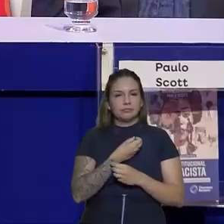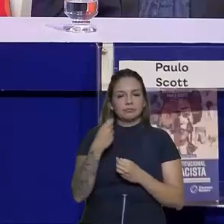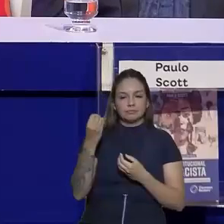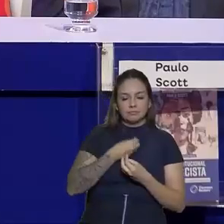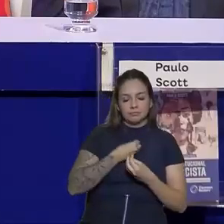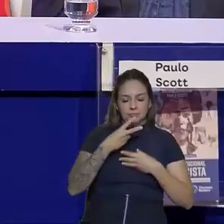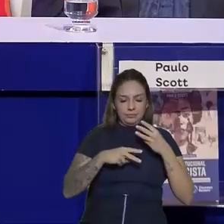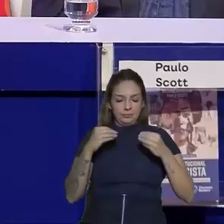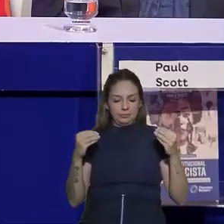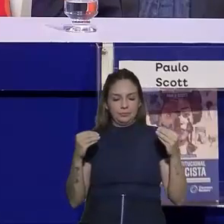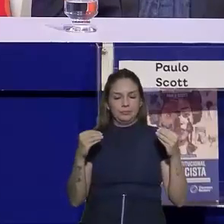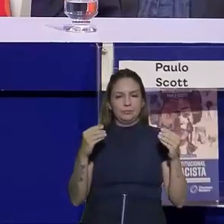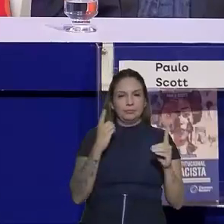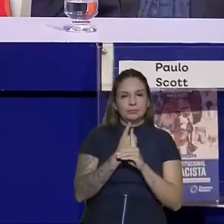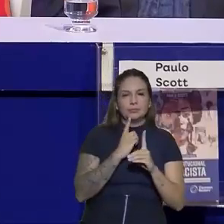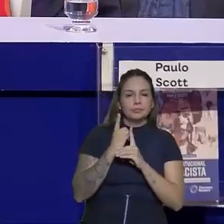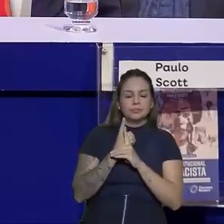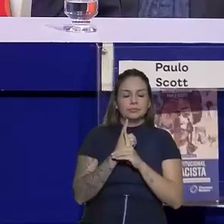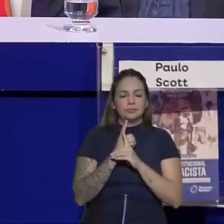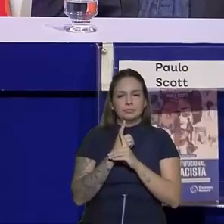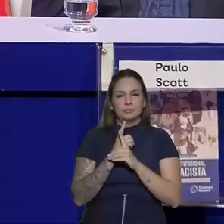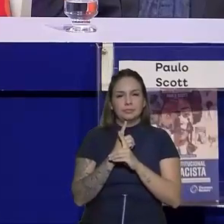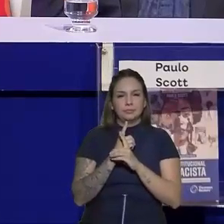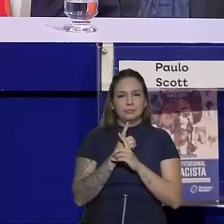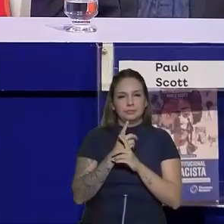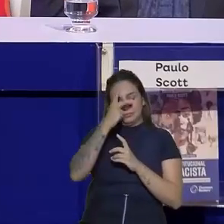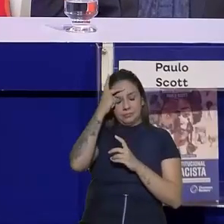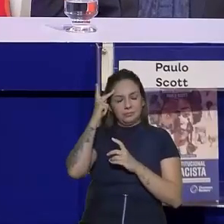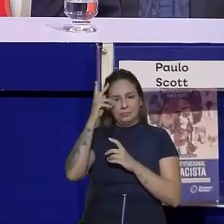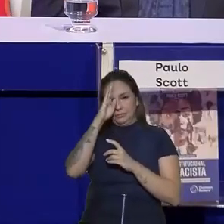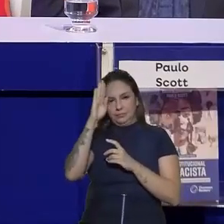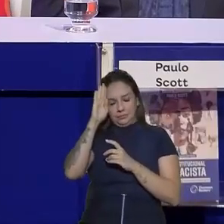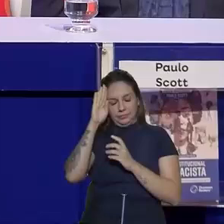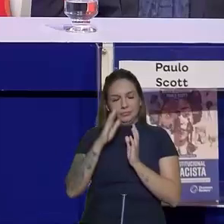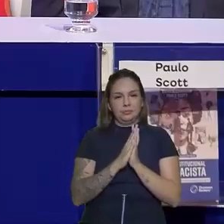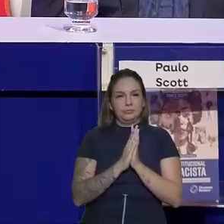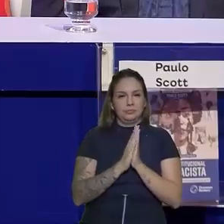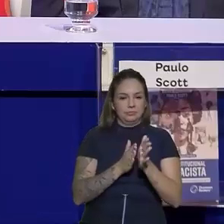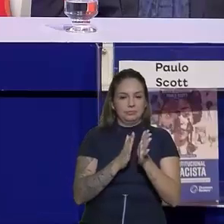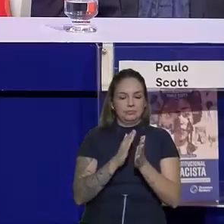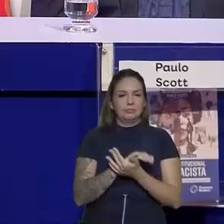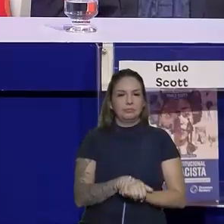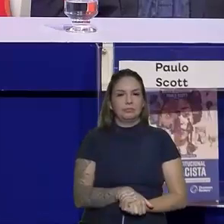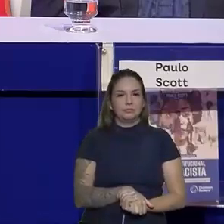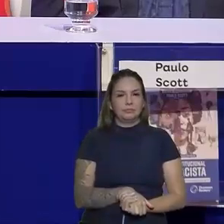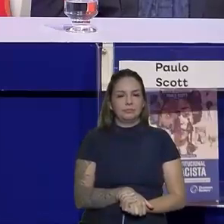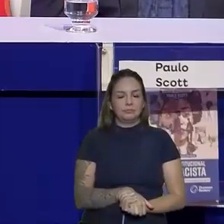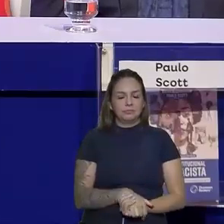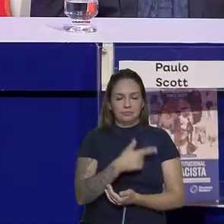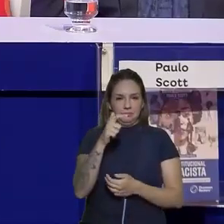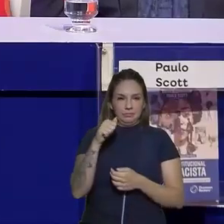dando uns presentes, assim, que era encontrar gente acadêmica, quer dizer, gente que seguiu aquele caminho